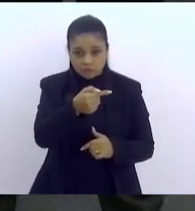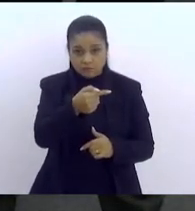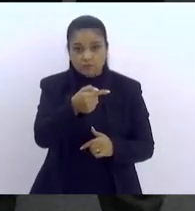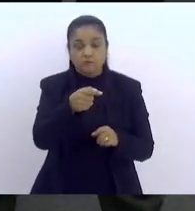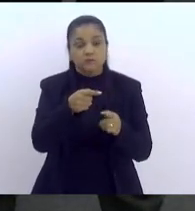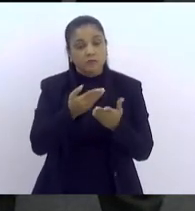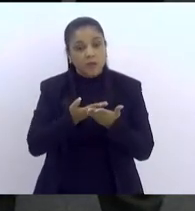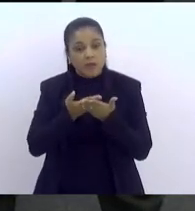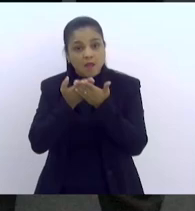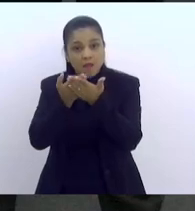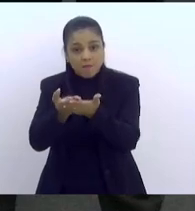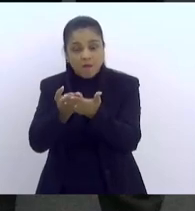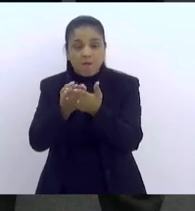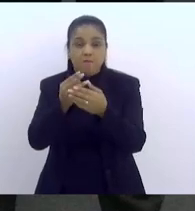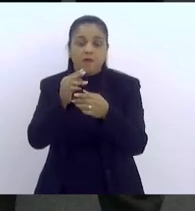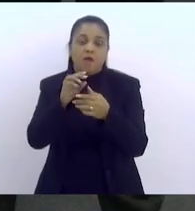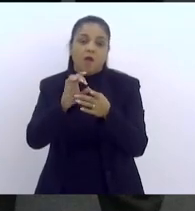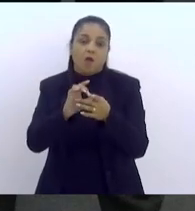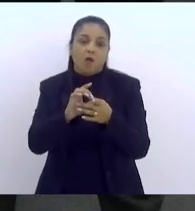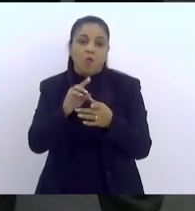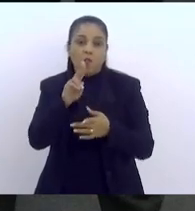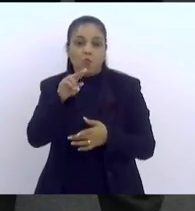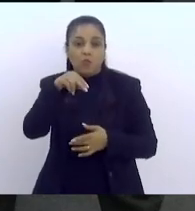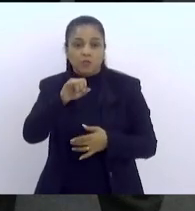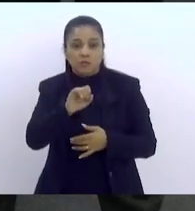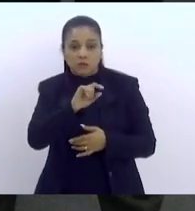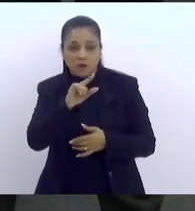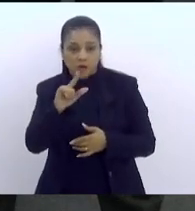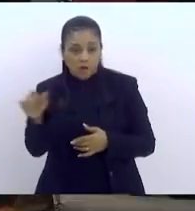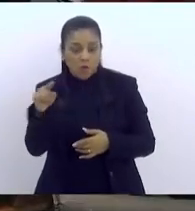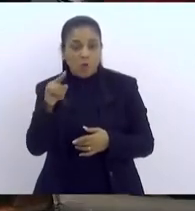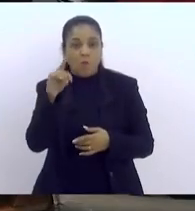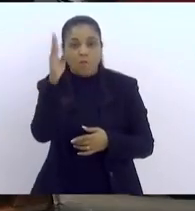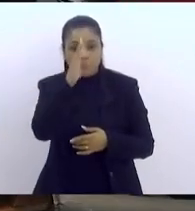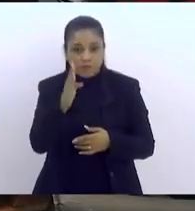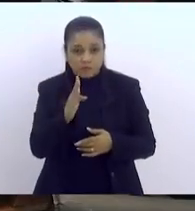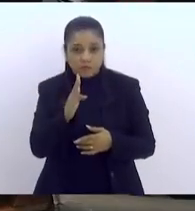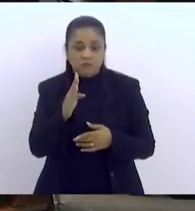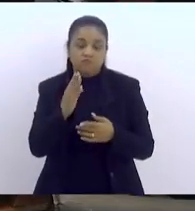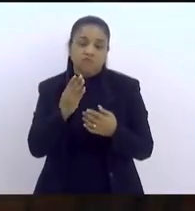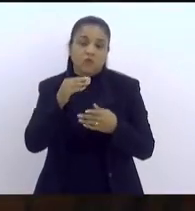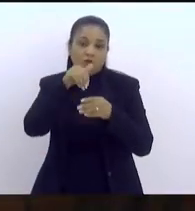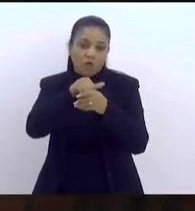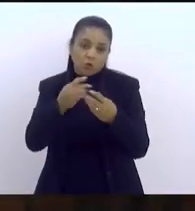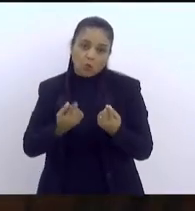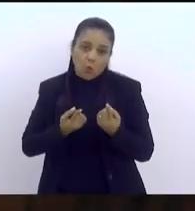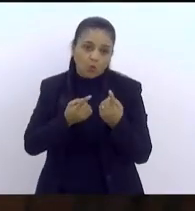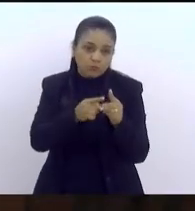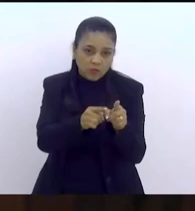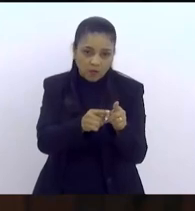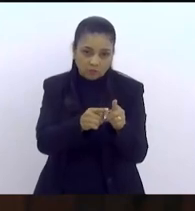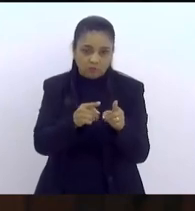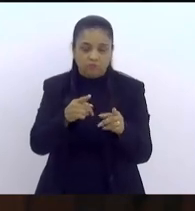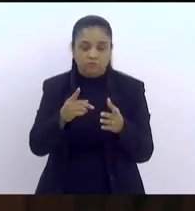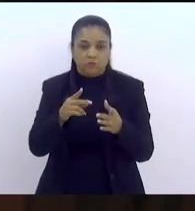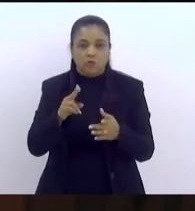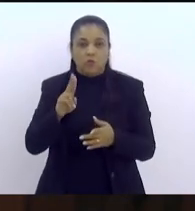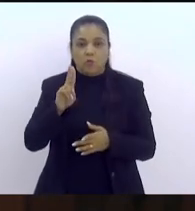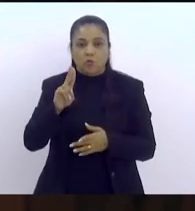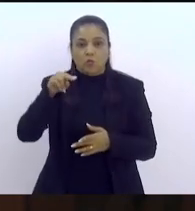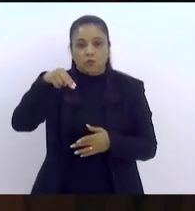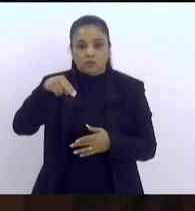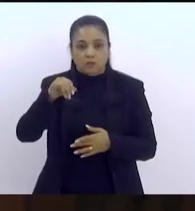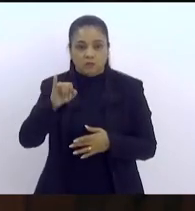pelo União Brasil o voto contrário ao projeto. Muito obrigado, presidente. É, nosso nobre deputado...